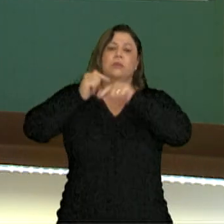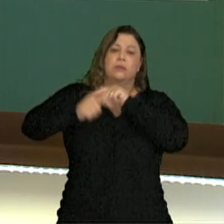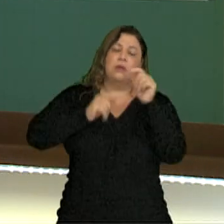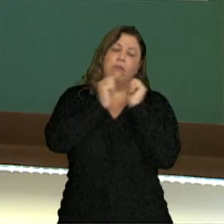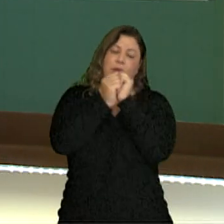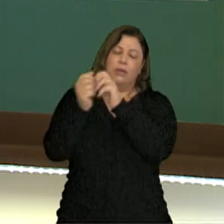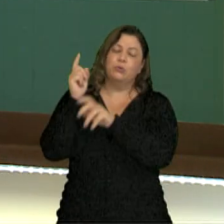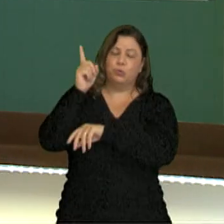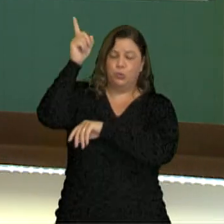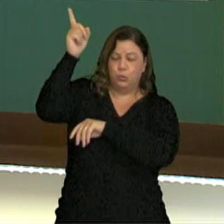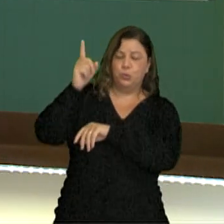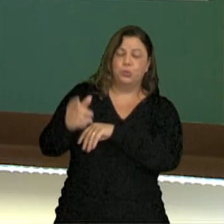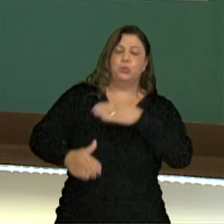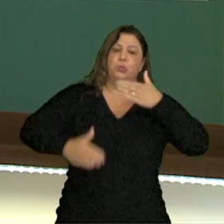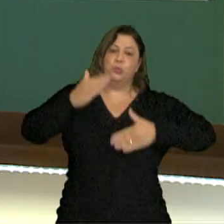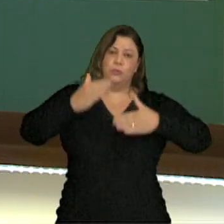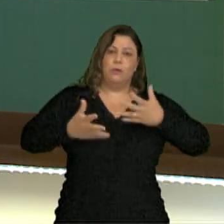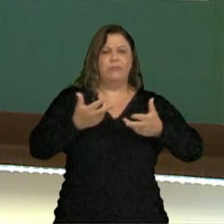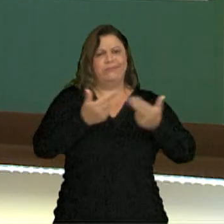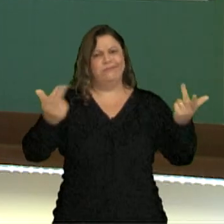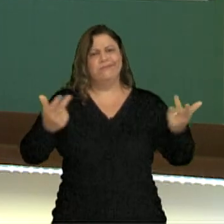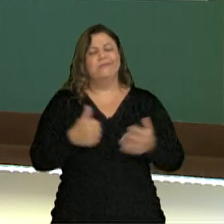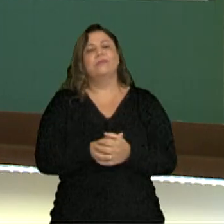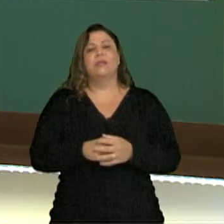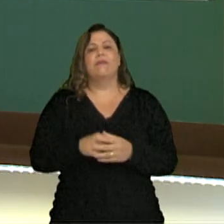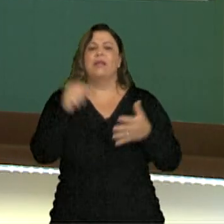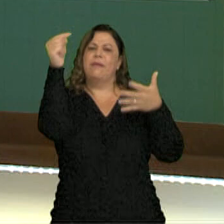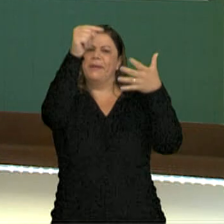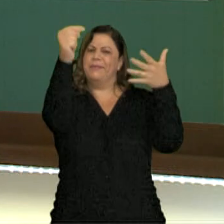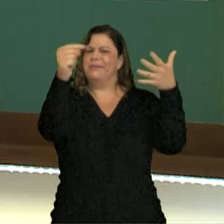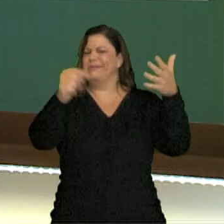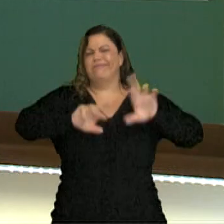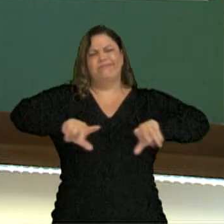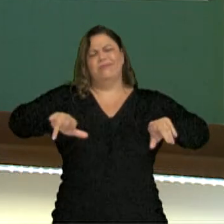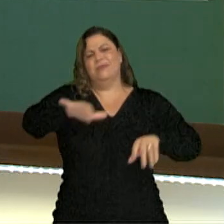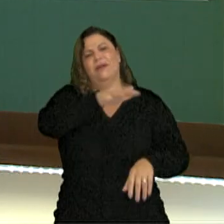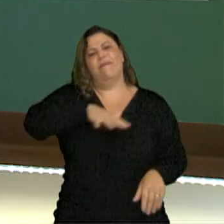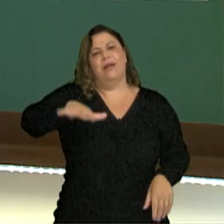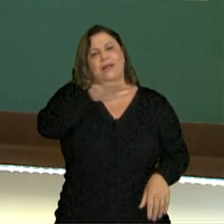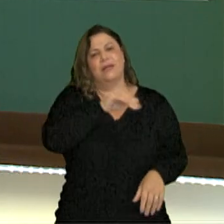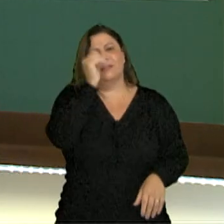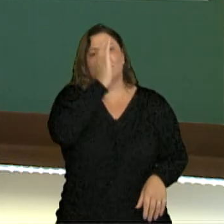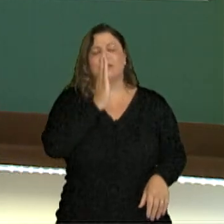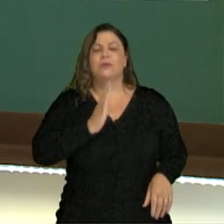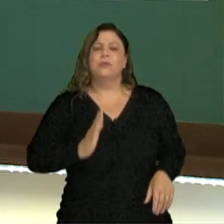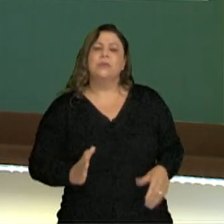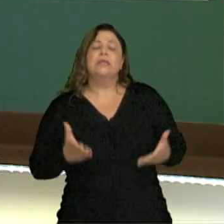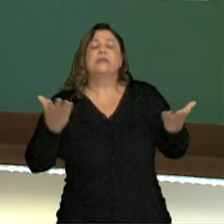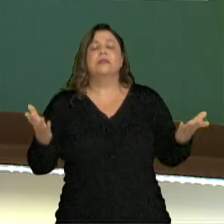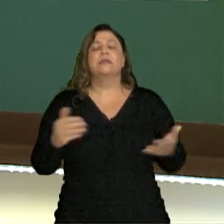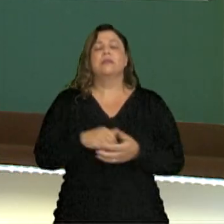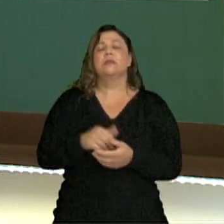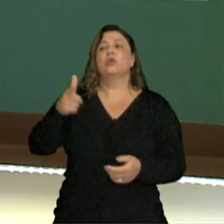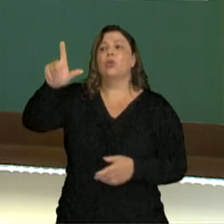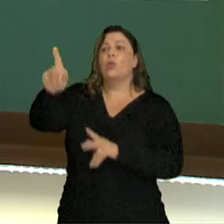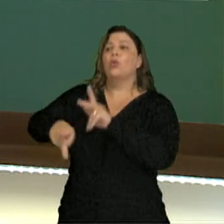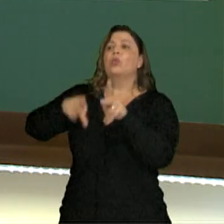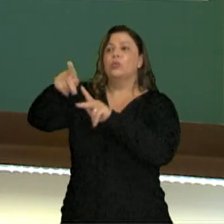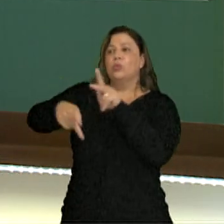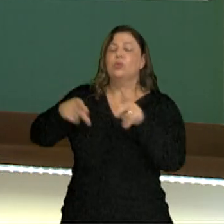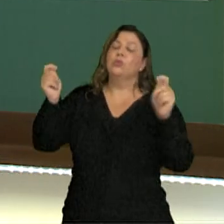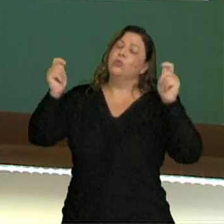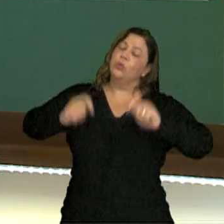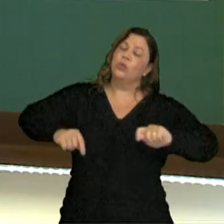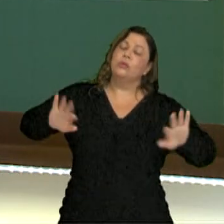em questão de robôs. Enfim, são várias áreas, né, que o brasileiro ou outros povos têm